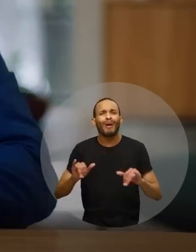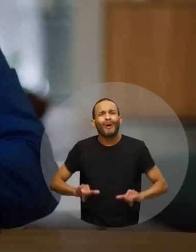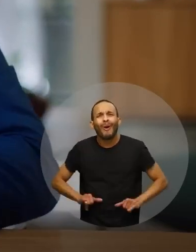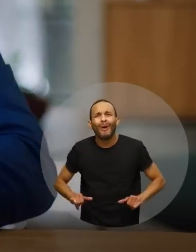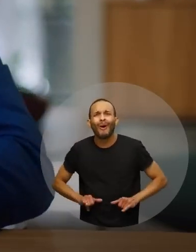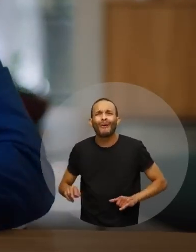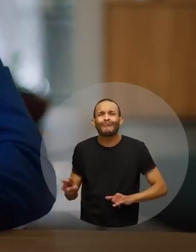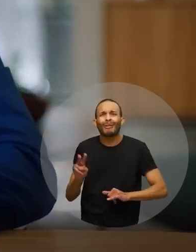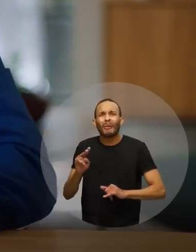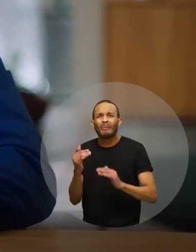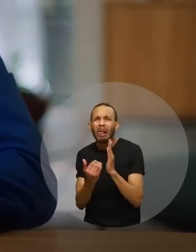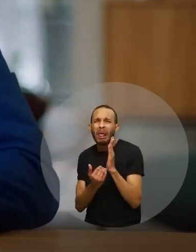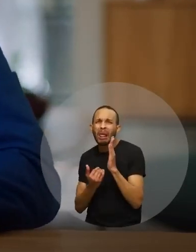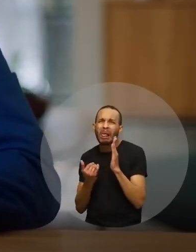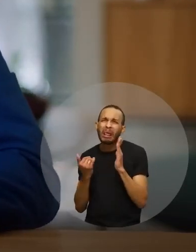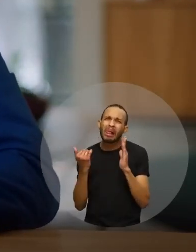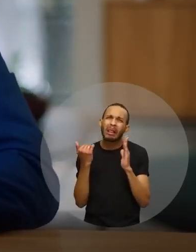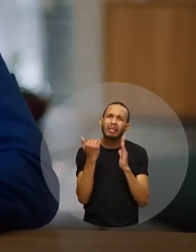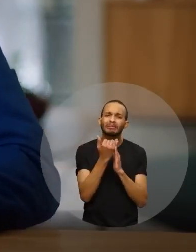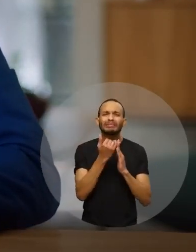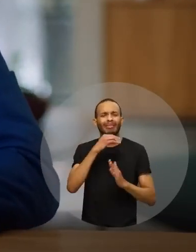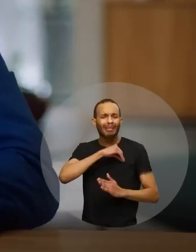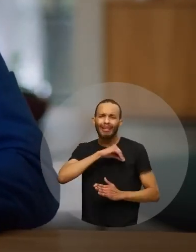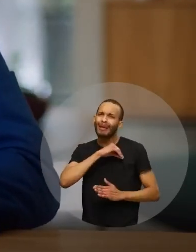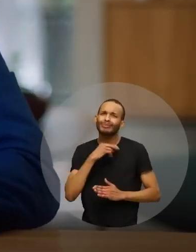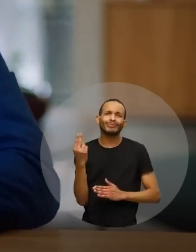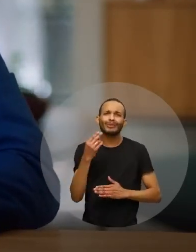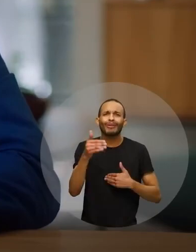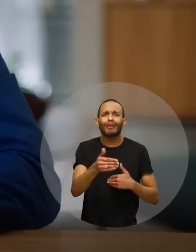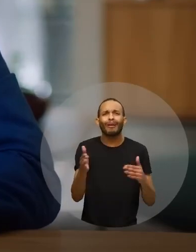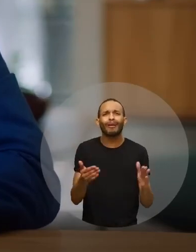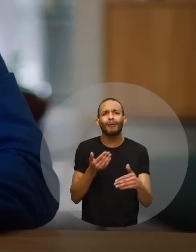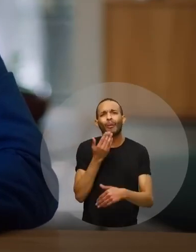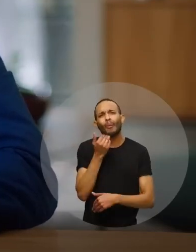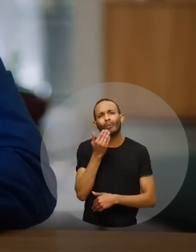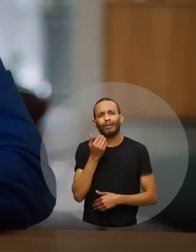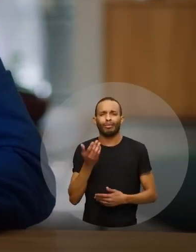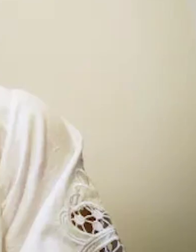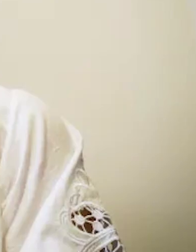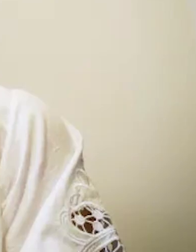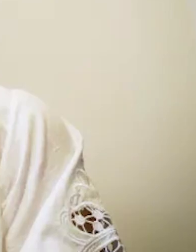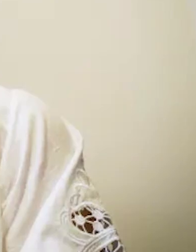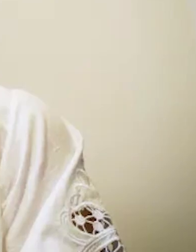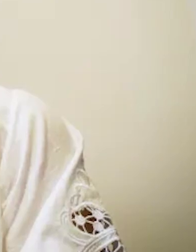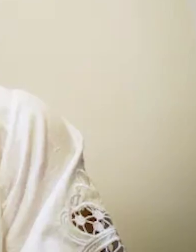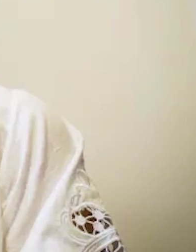famílias sofrem com os preços que não param de subir e com o salário que mal dá para uma cesta básica.